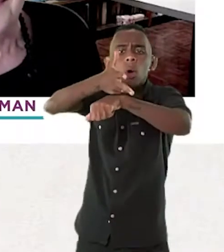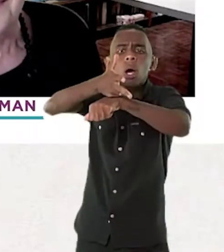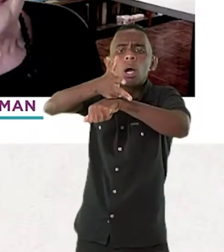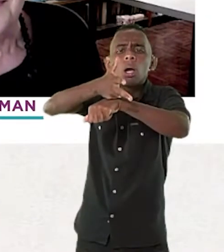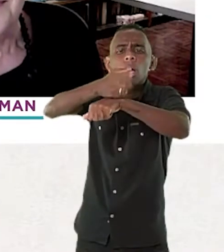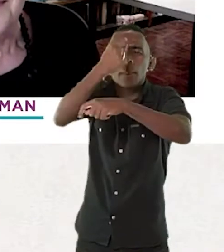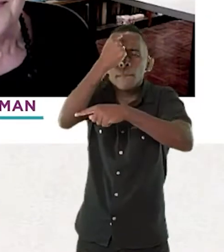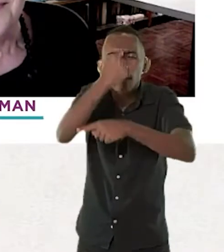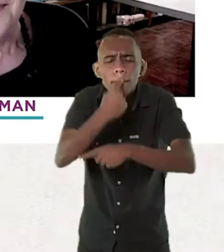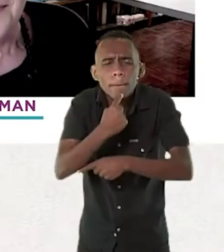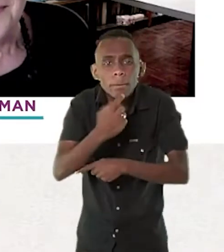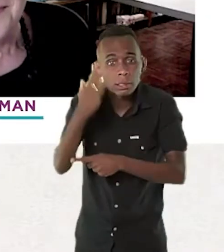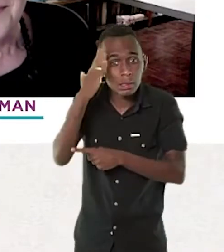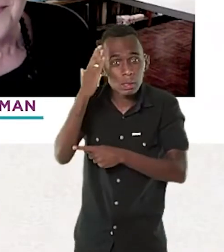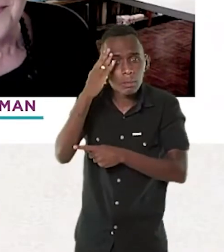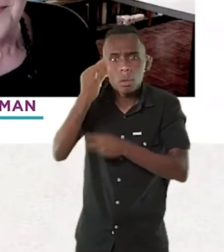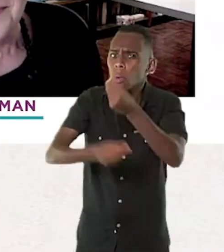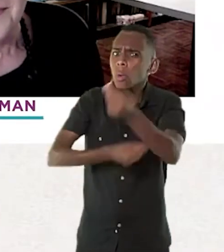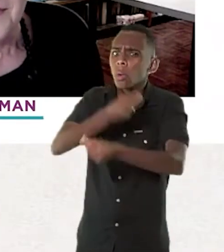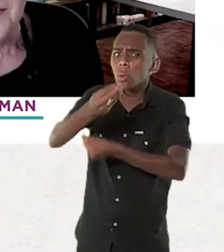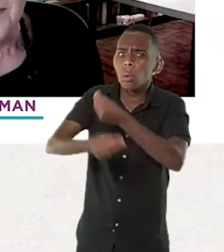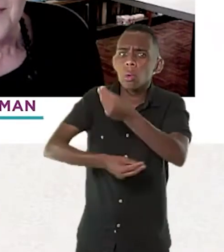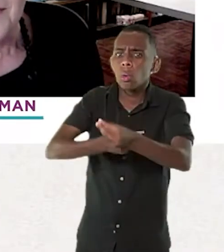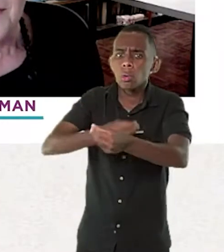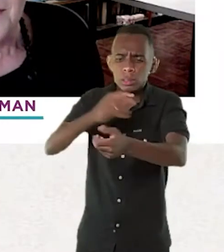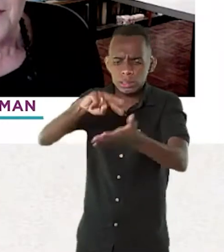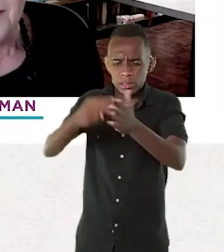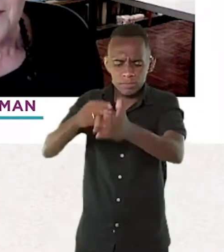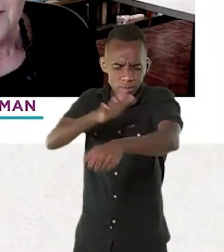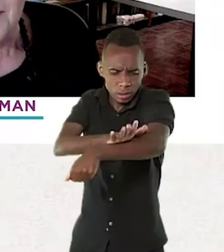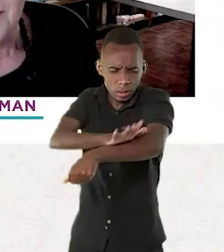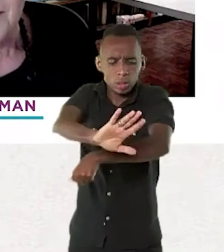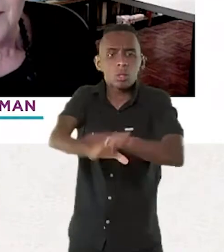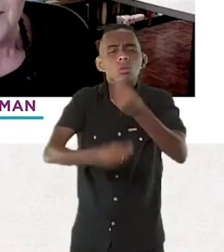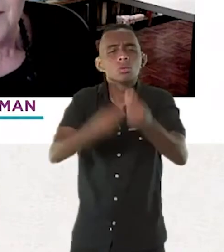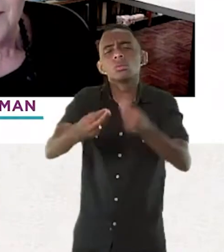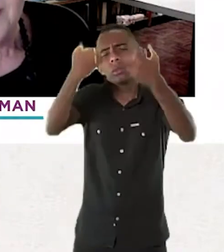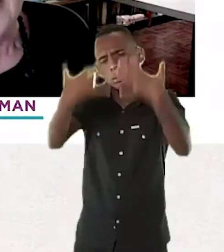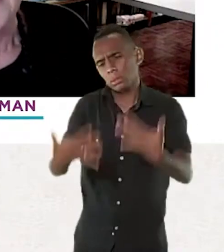como o reconhecimento facial provoca até um racismo.